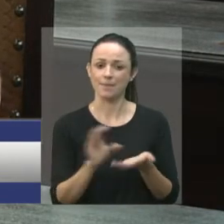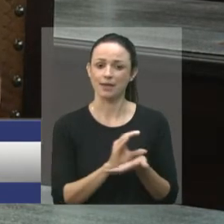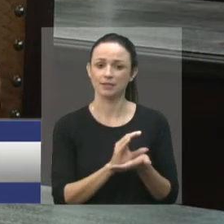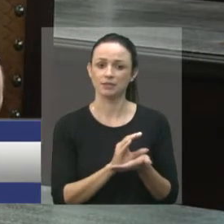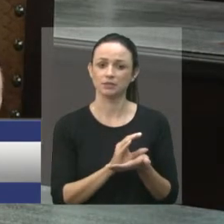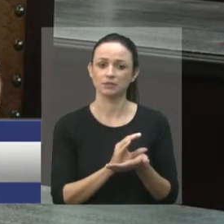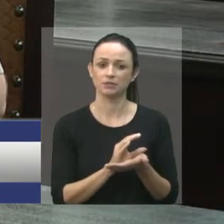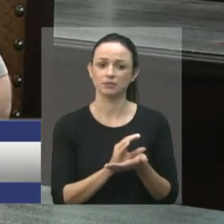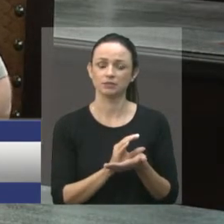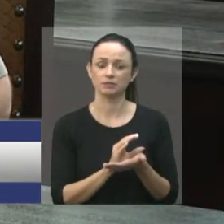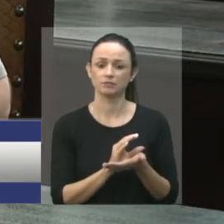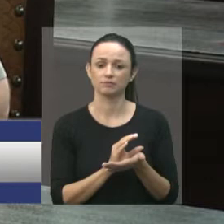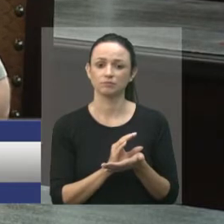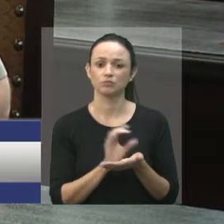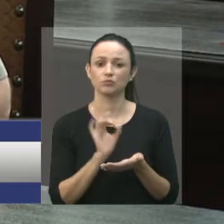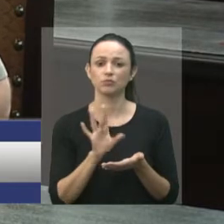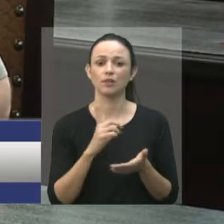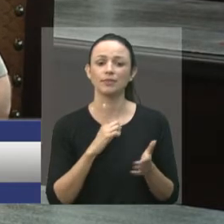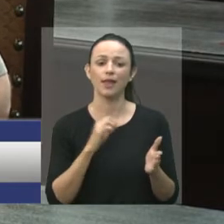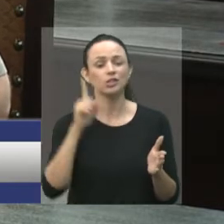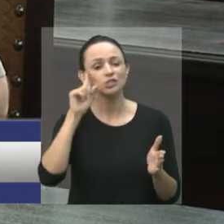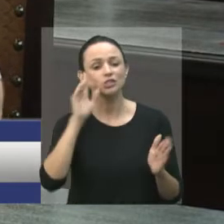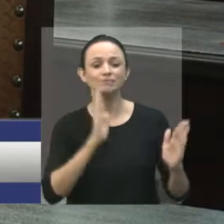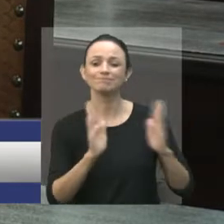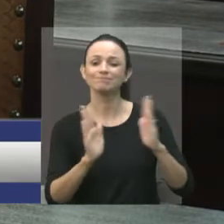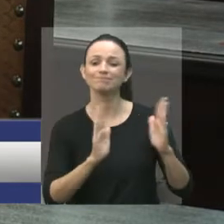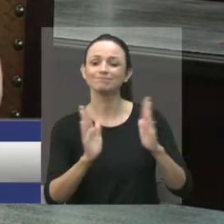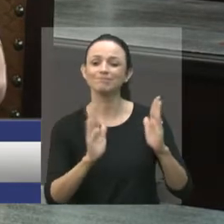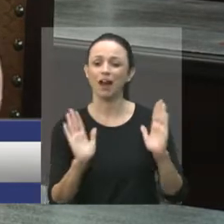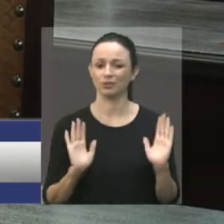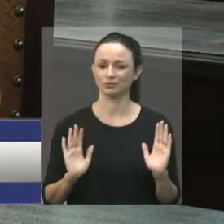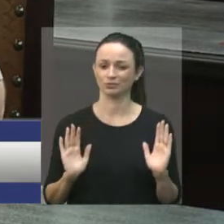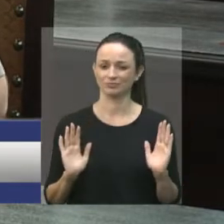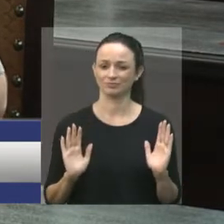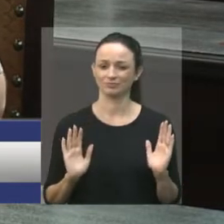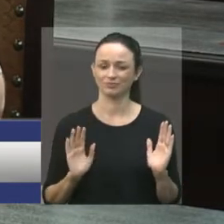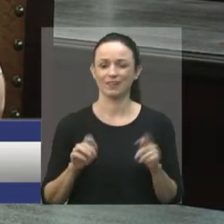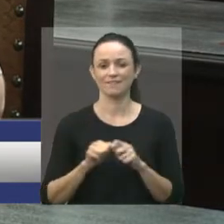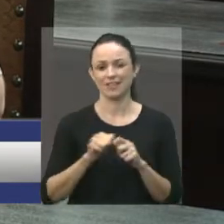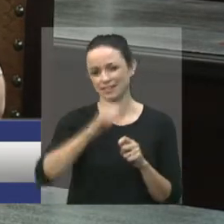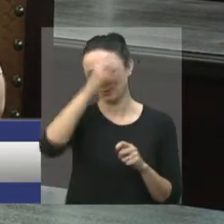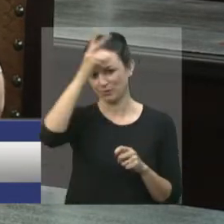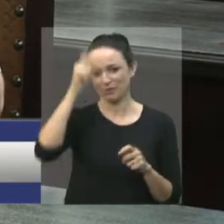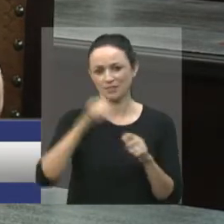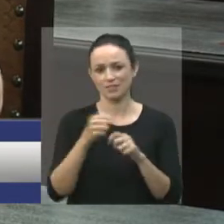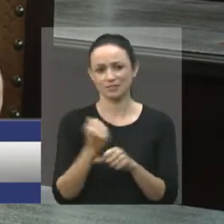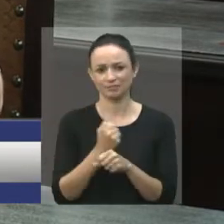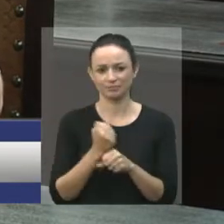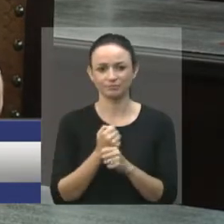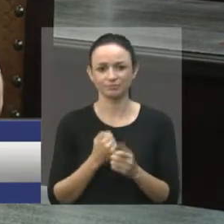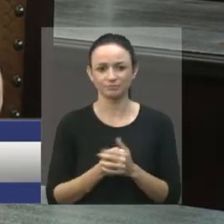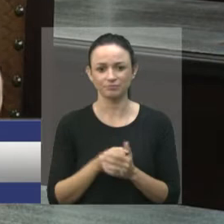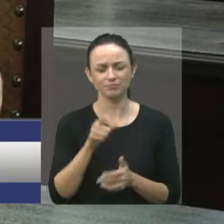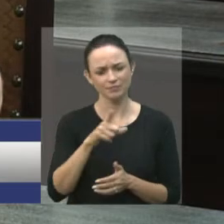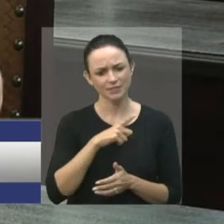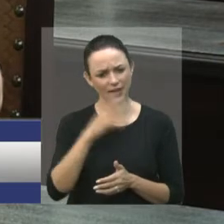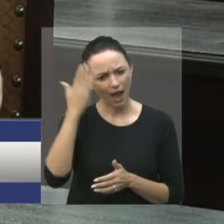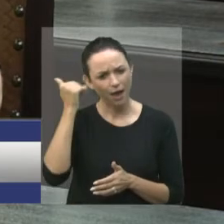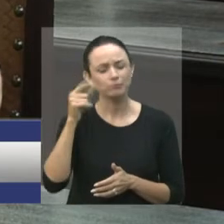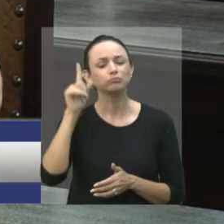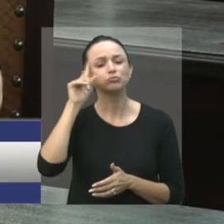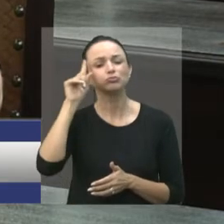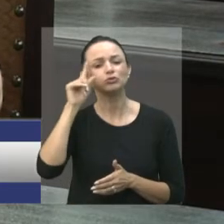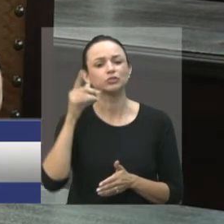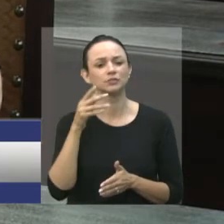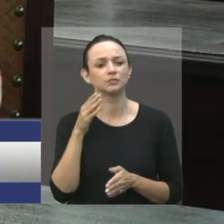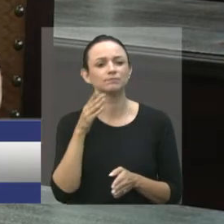Com certeza. Só que tem o prazo que a Prefeitura estipulou para fazer essas obras. Vocês têm o acesso, ou a gente